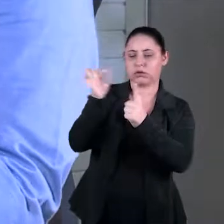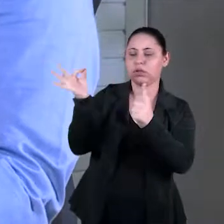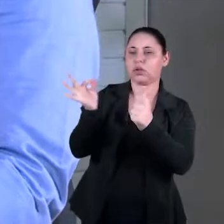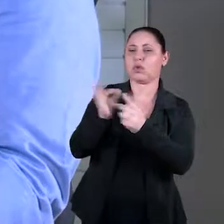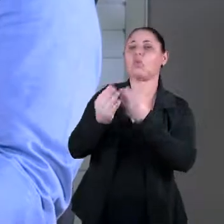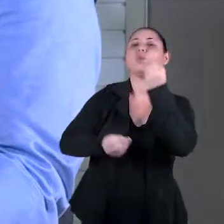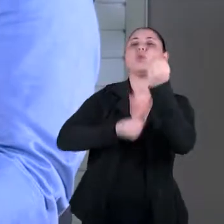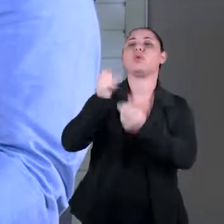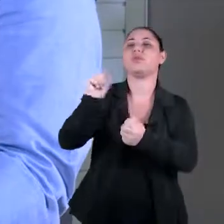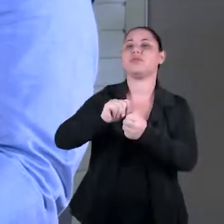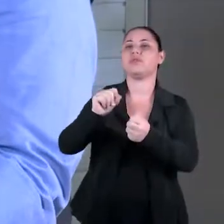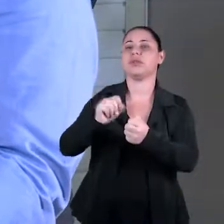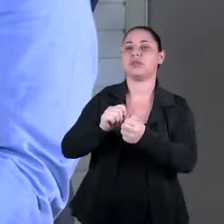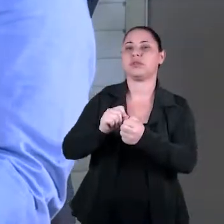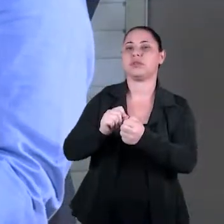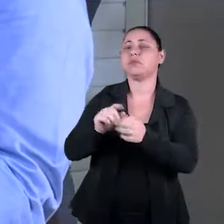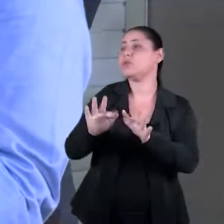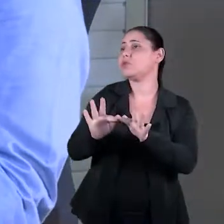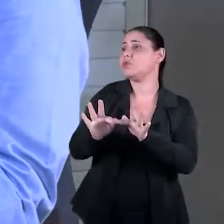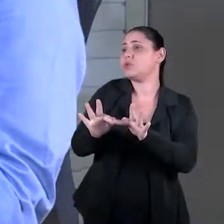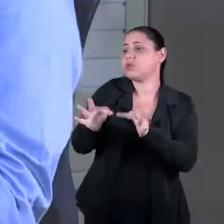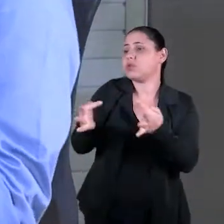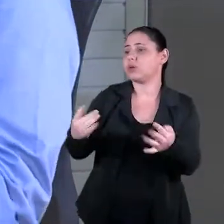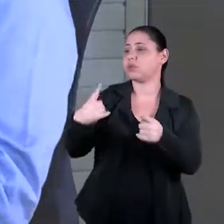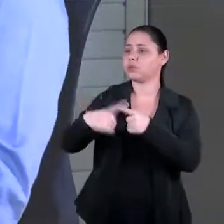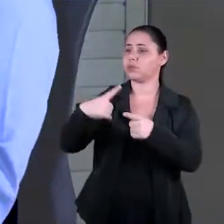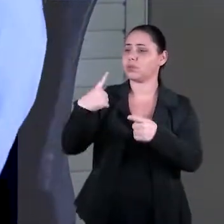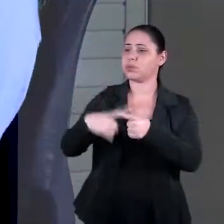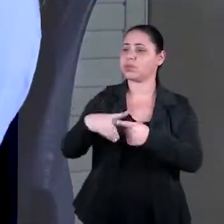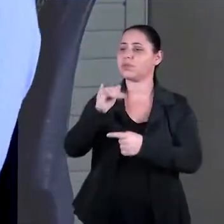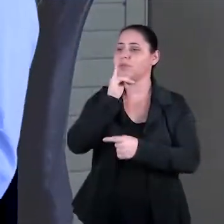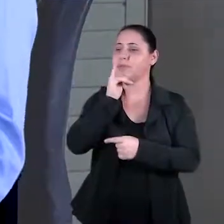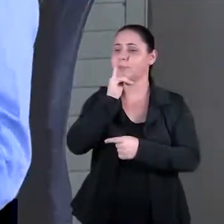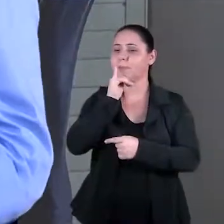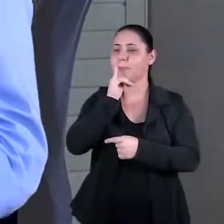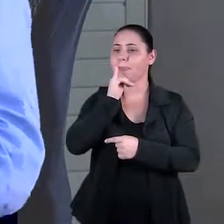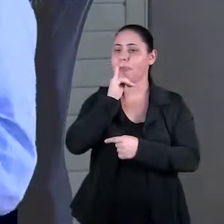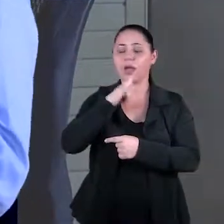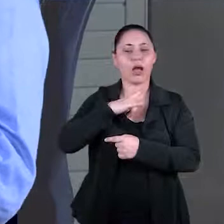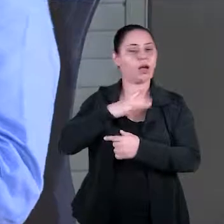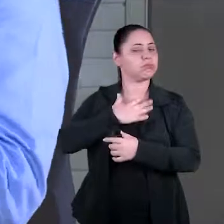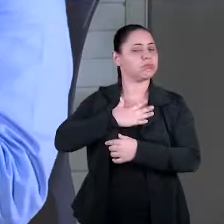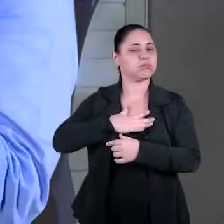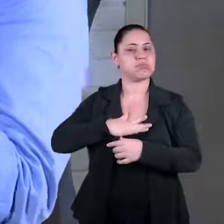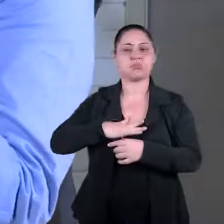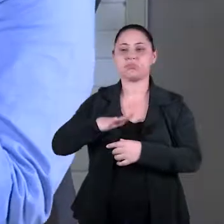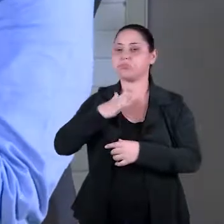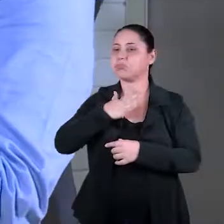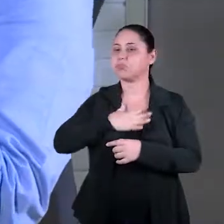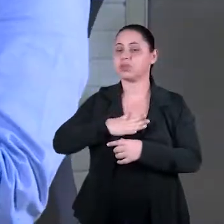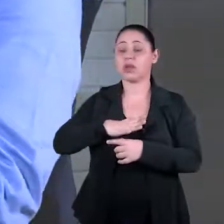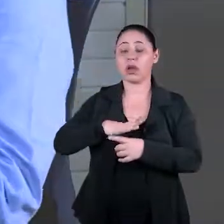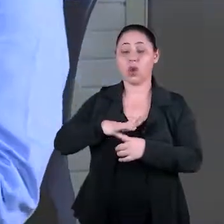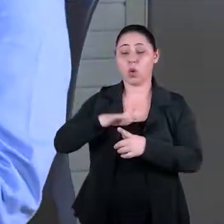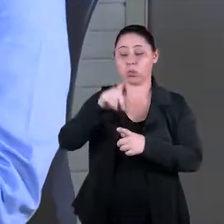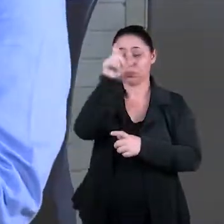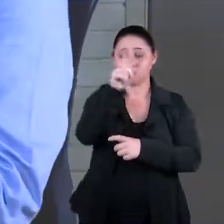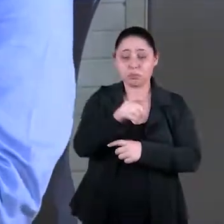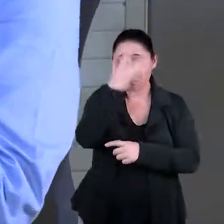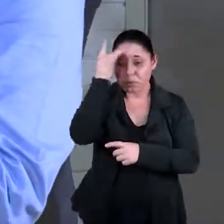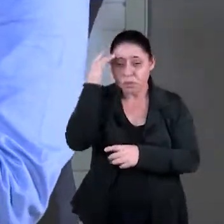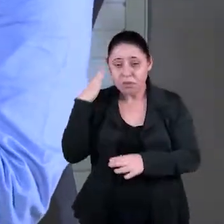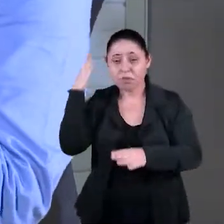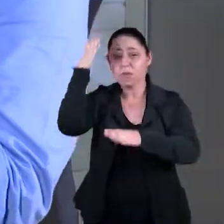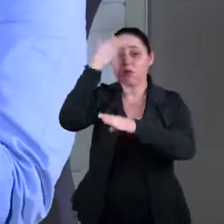gente fala de minimamente invasivo. Isso quer dizer o quê? Que ele é um procedimento muito tranquilo. O paciente ele vai para a clínica no dia da